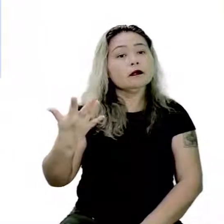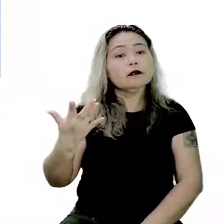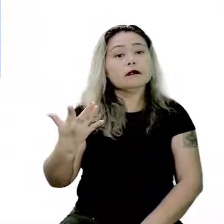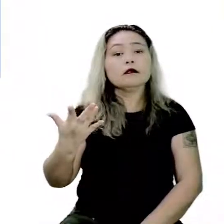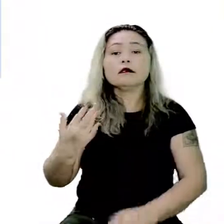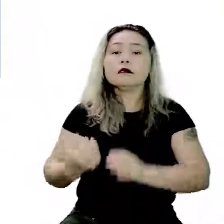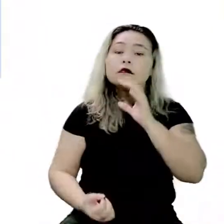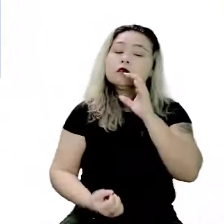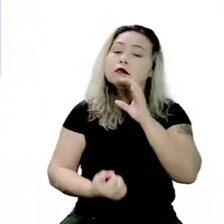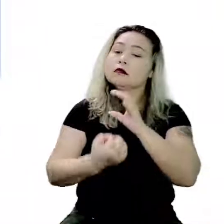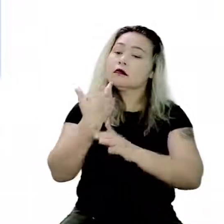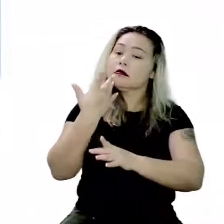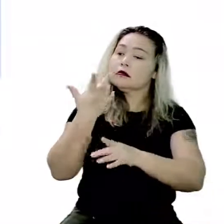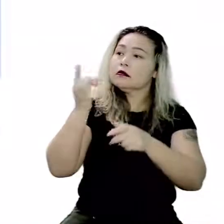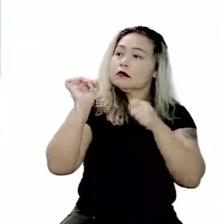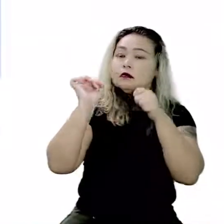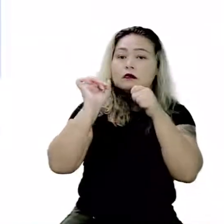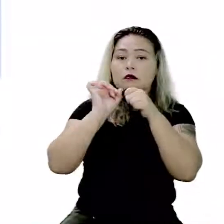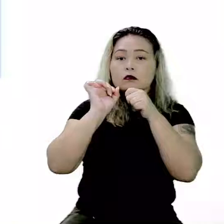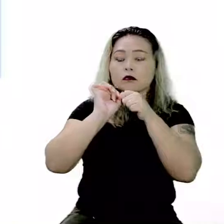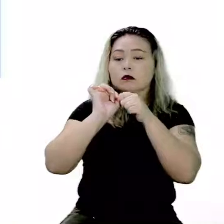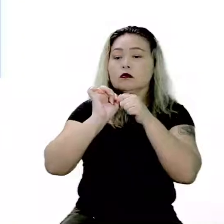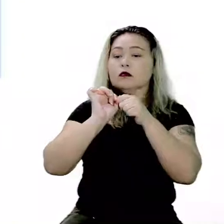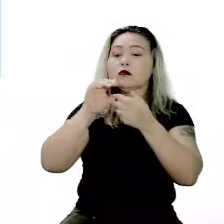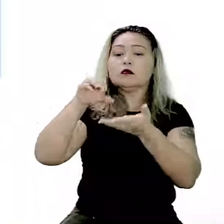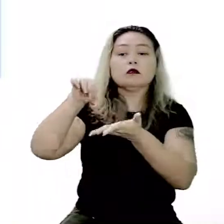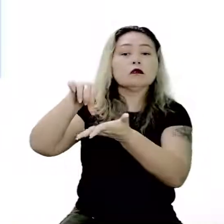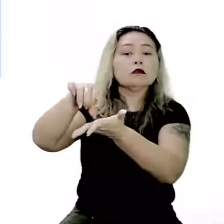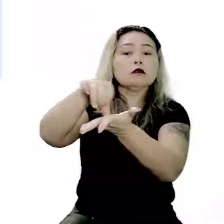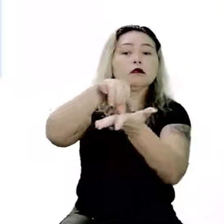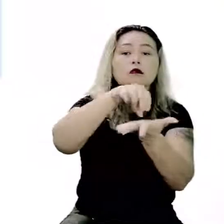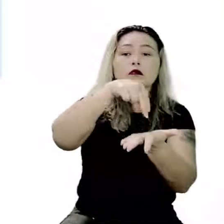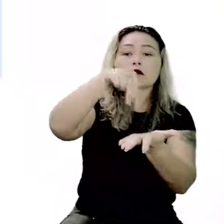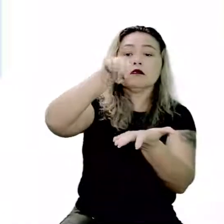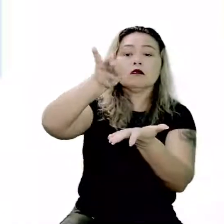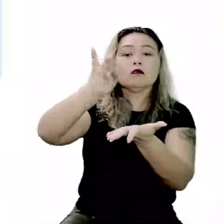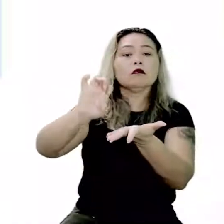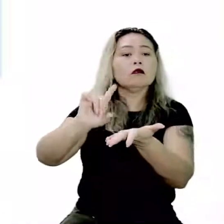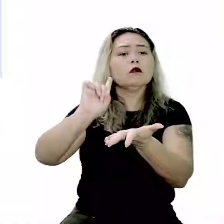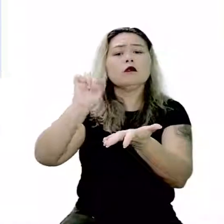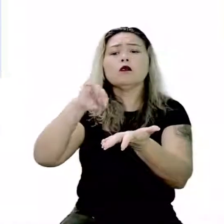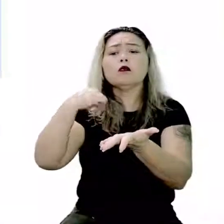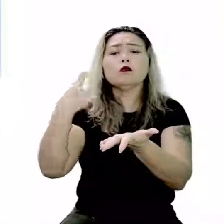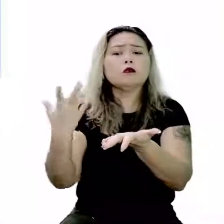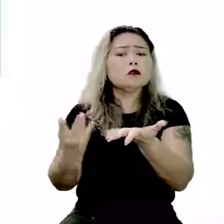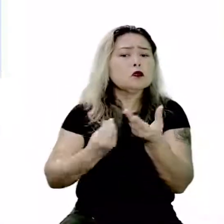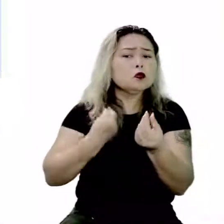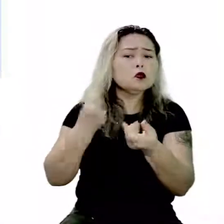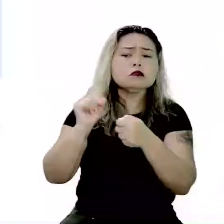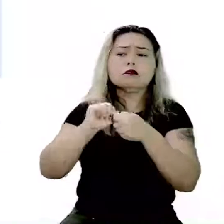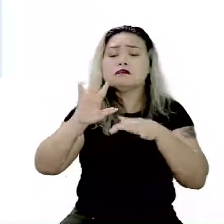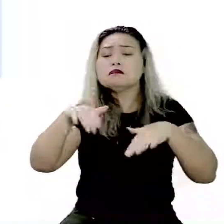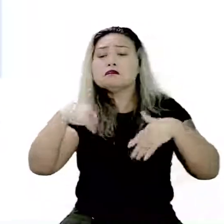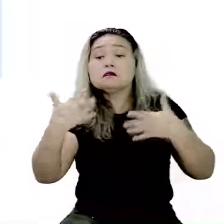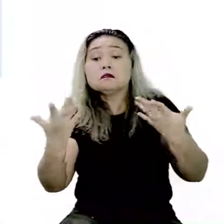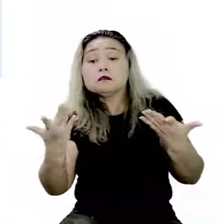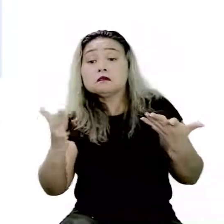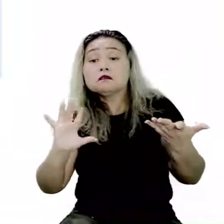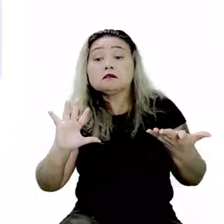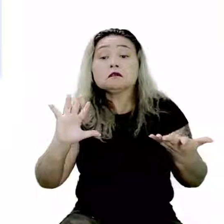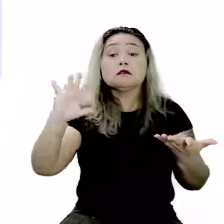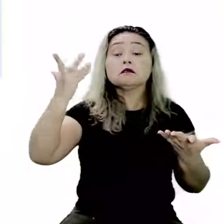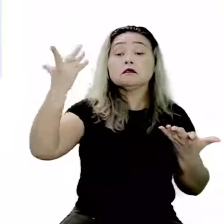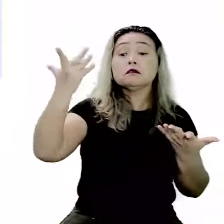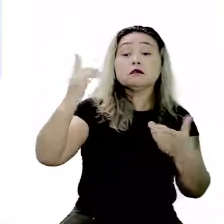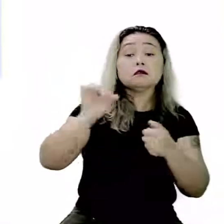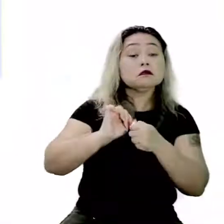Bem, a criação e a ação do Polo Noroeste. Como é que isso ocorreu? Quando foi? O que